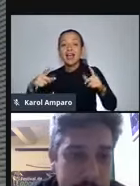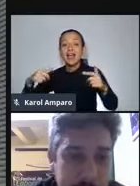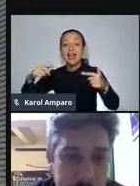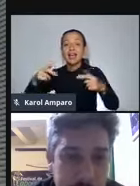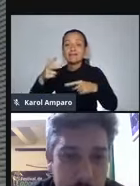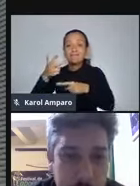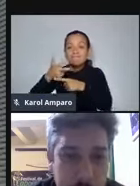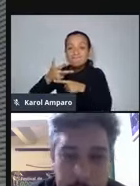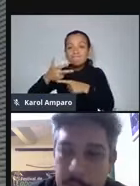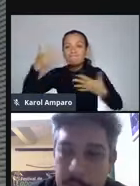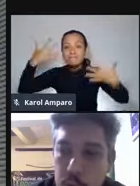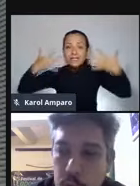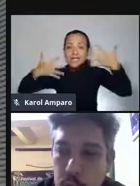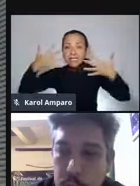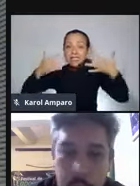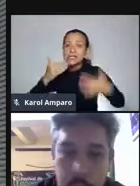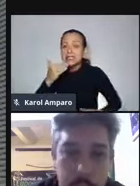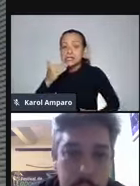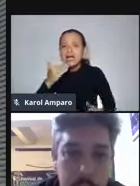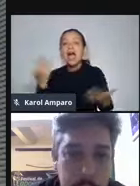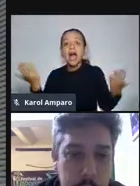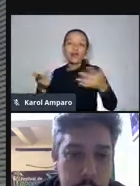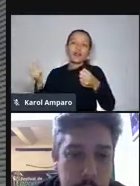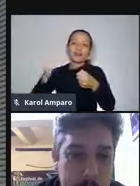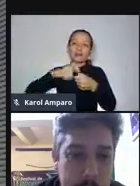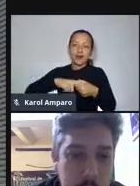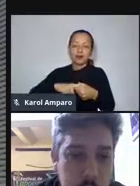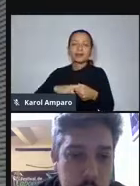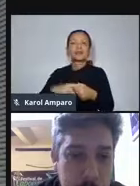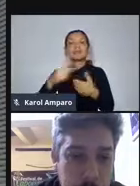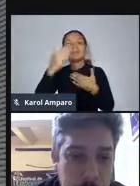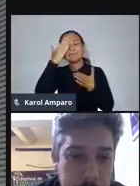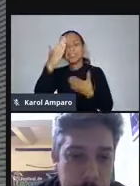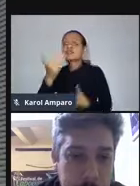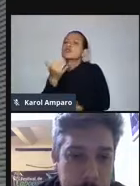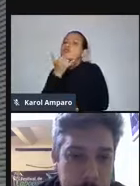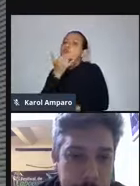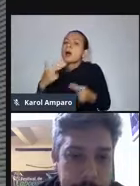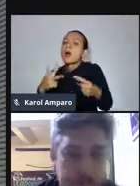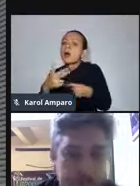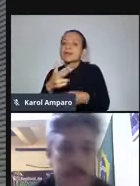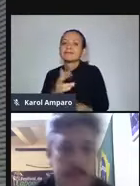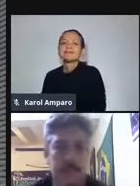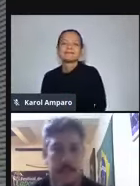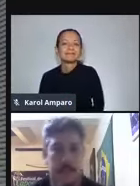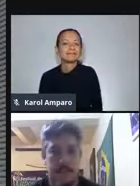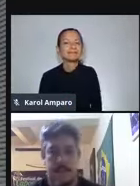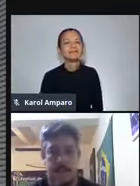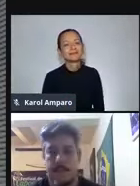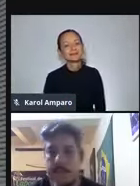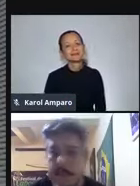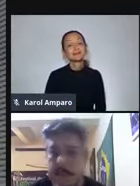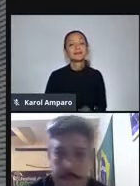estava travada. Agora voltou ao normal. Muito obrigado, desculpe interromper. Tá.